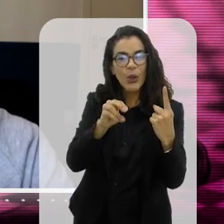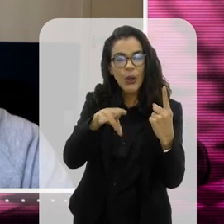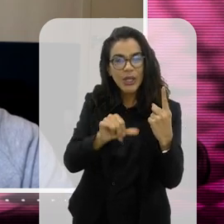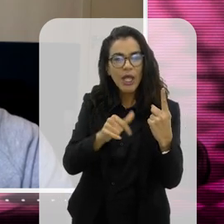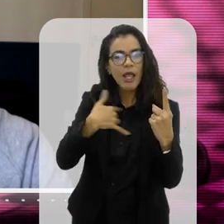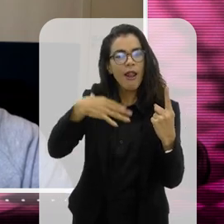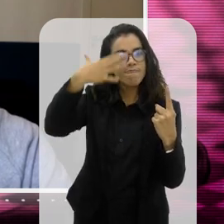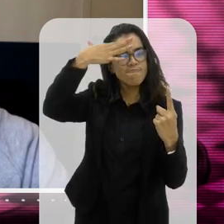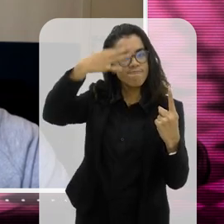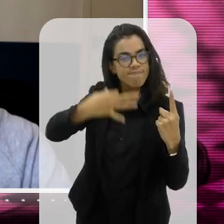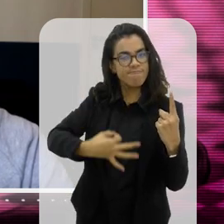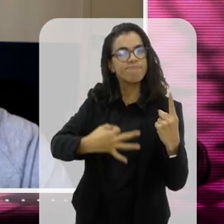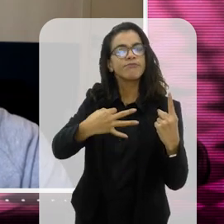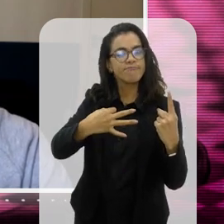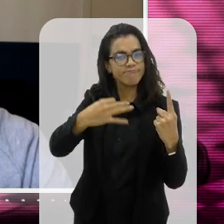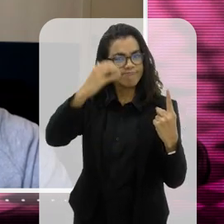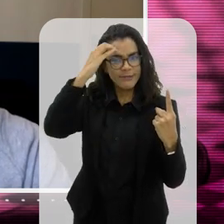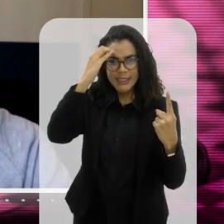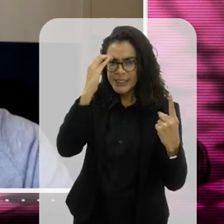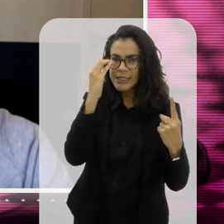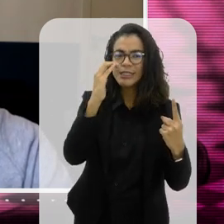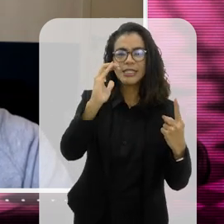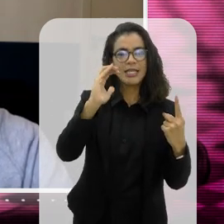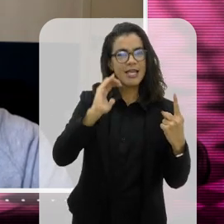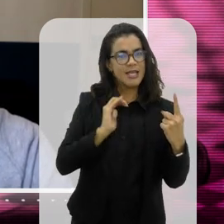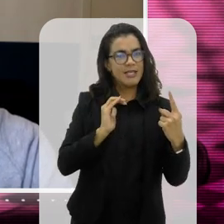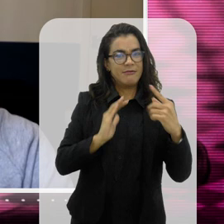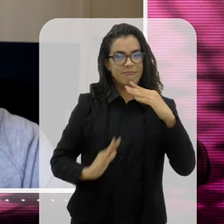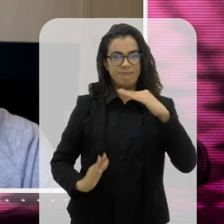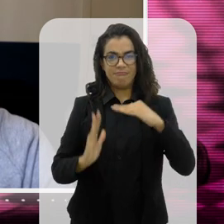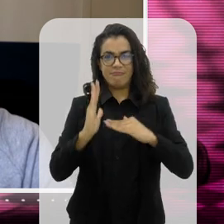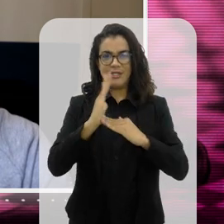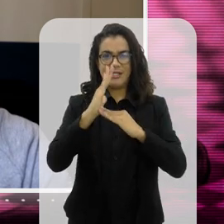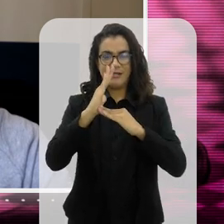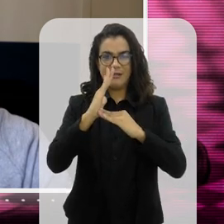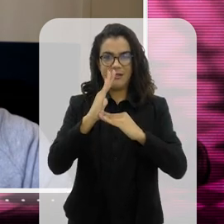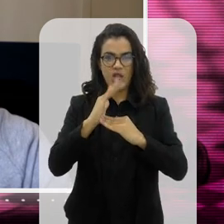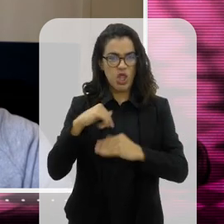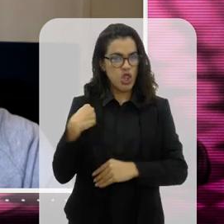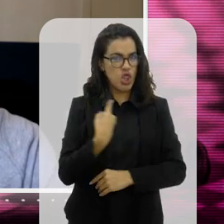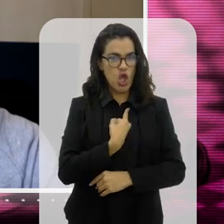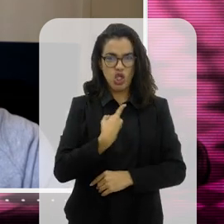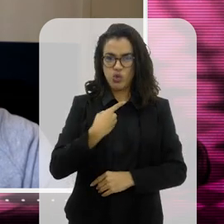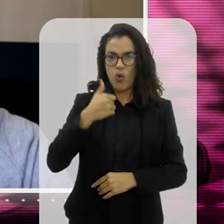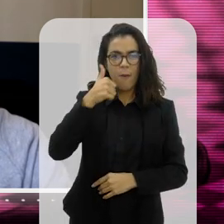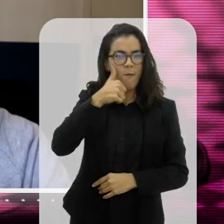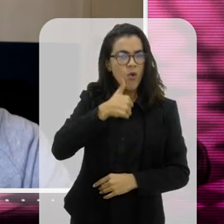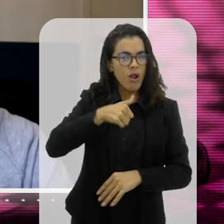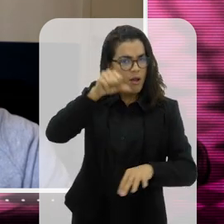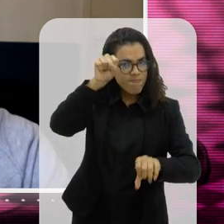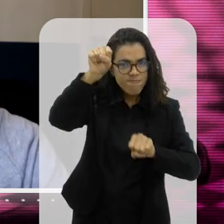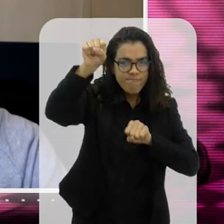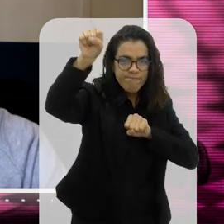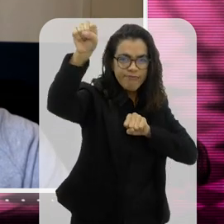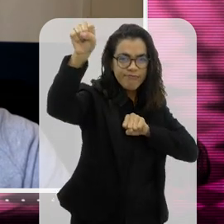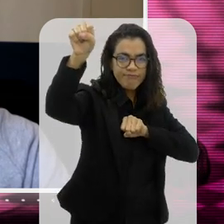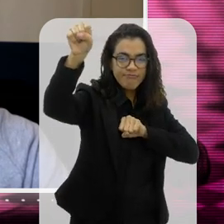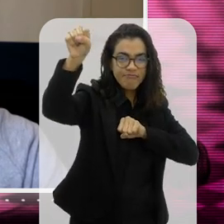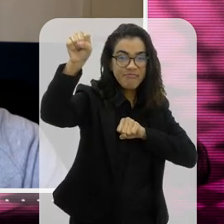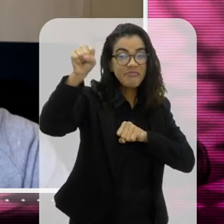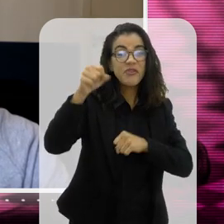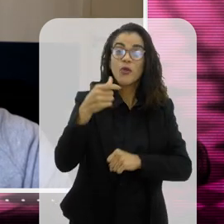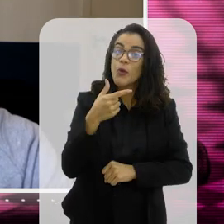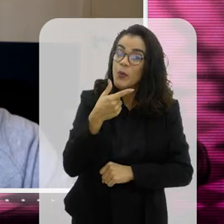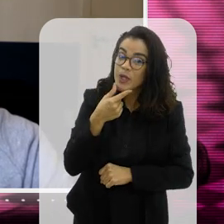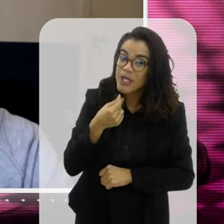esse conhecimento, esse discernimento de respeitar os seus limites. Nós não somos mulheres maravilhas. E o